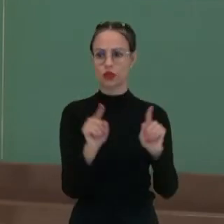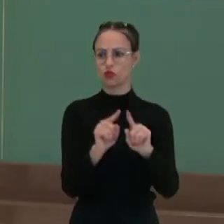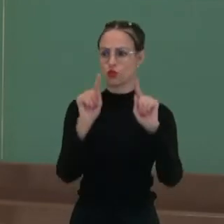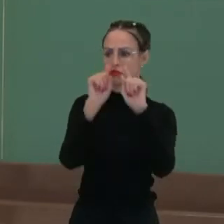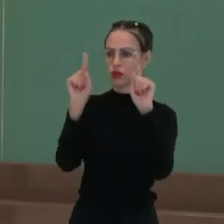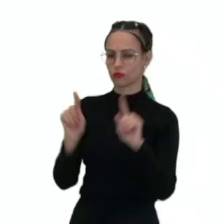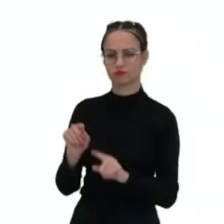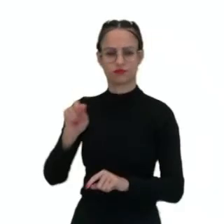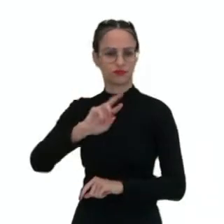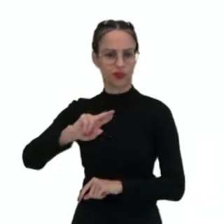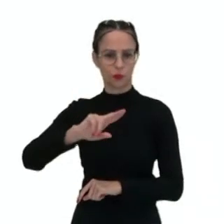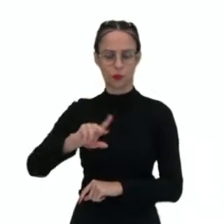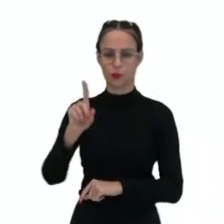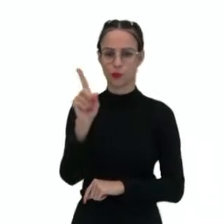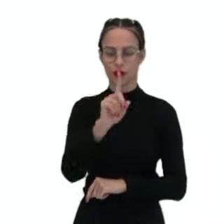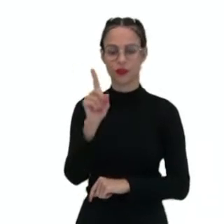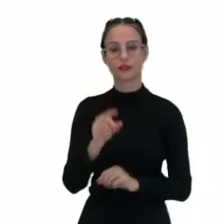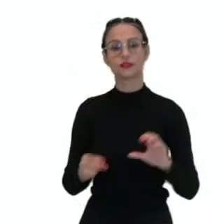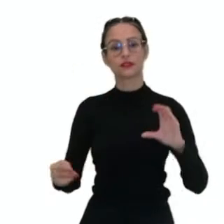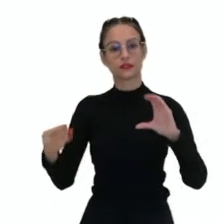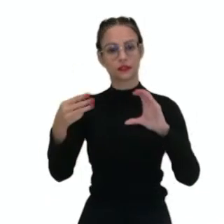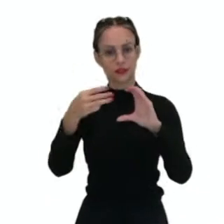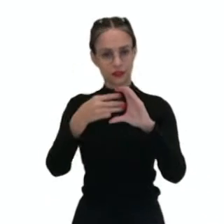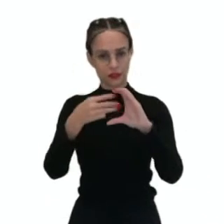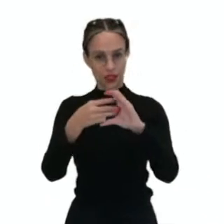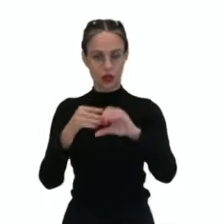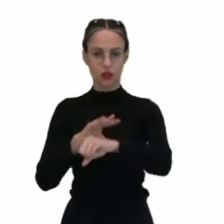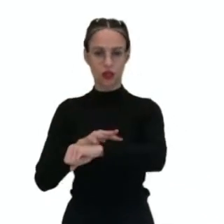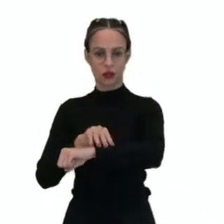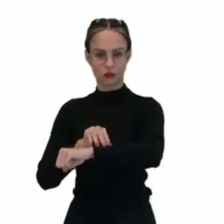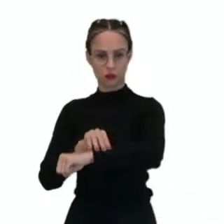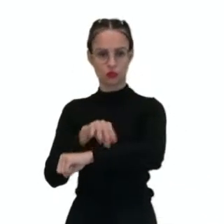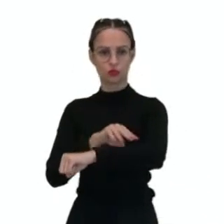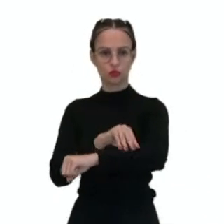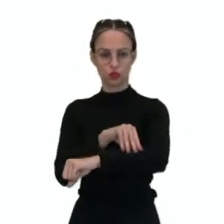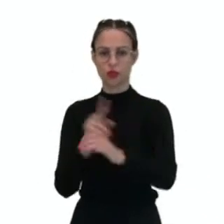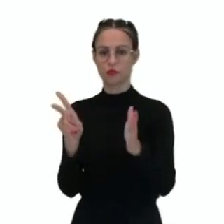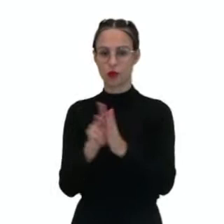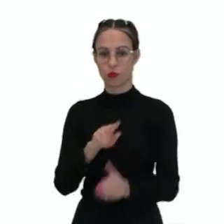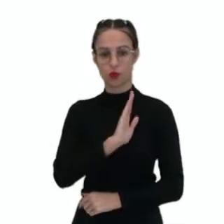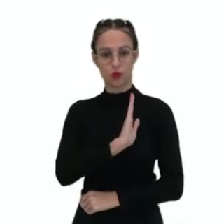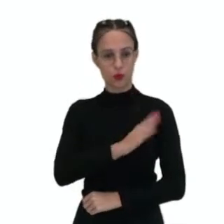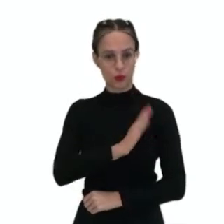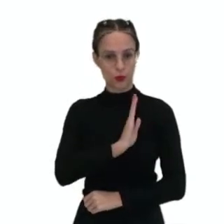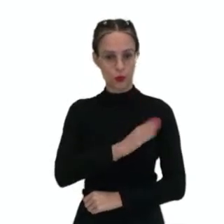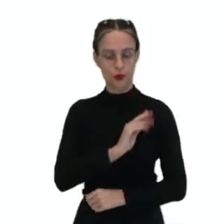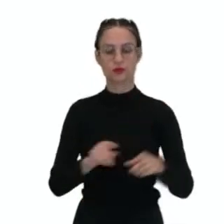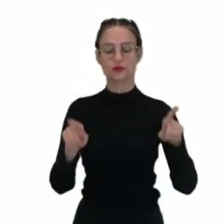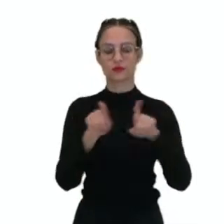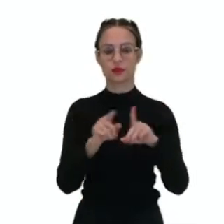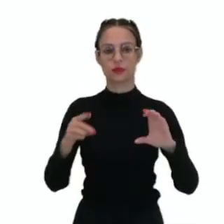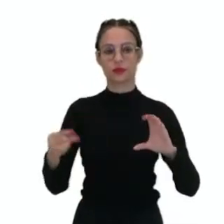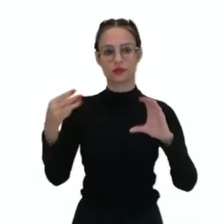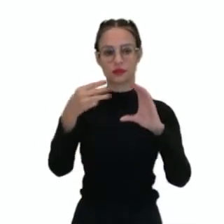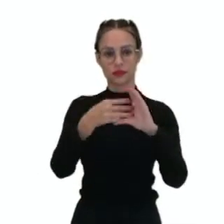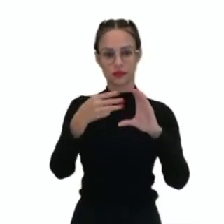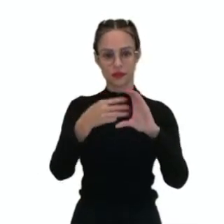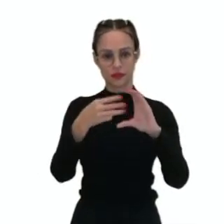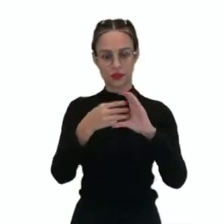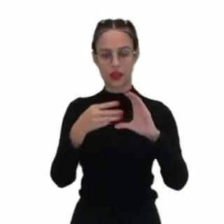redondinho. Então, aqui eu tenho a célula muscular cardíaca, aqui uma célula muscular